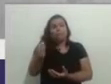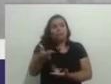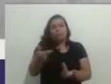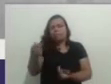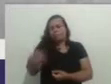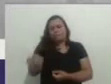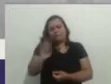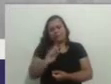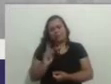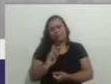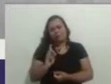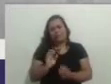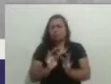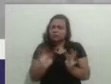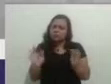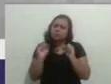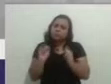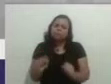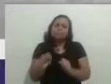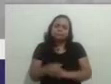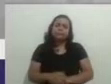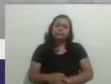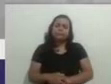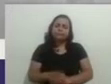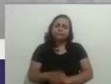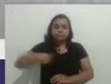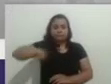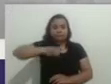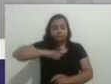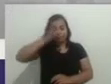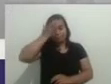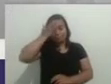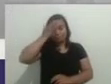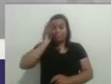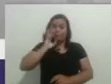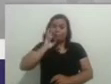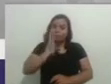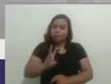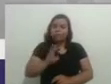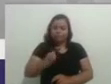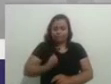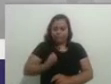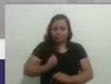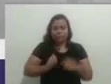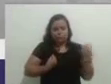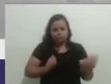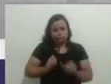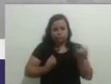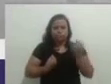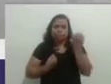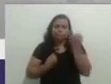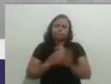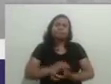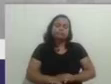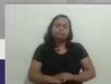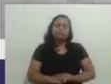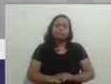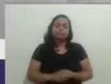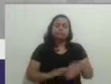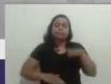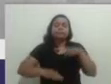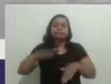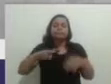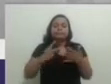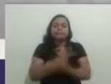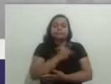feliz a gente não precisa de muito para entender o quanto a vida é importante Às vezes tem gente